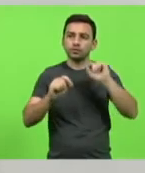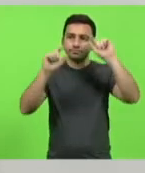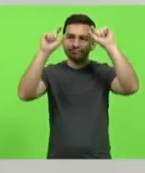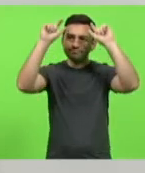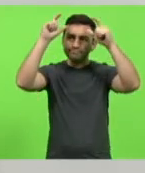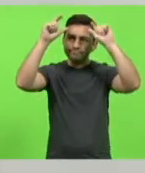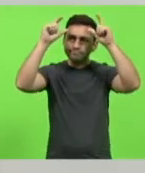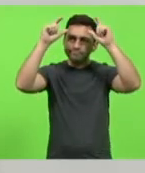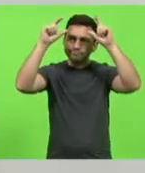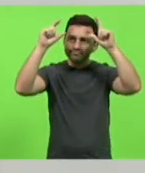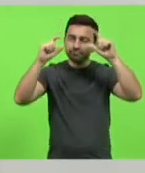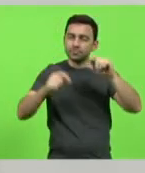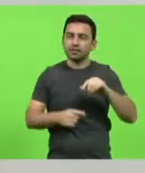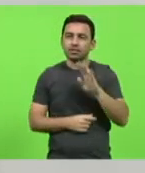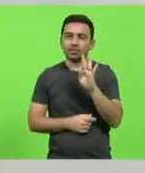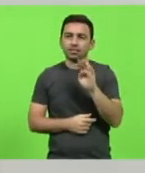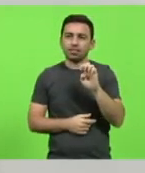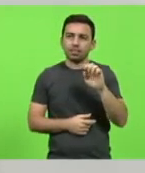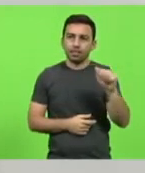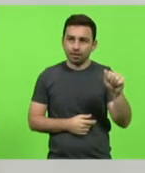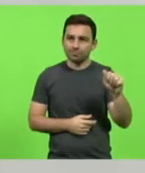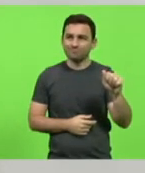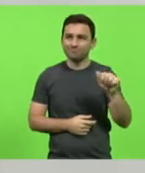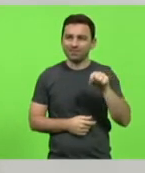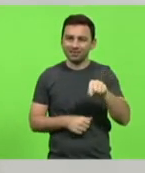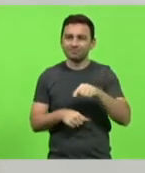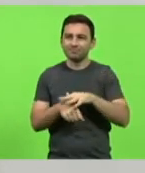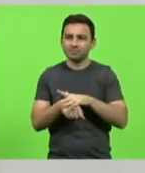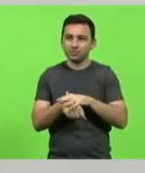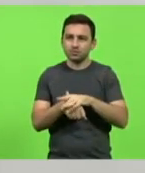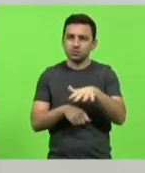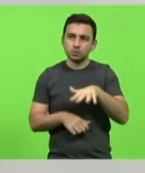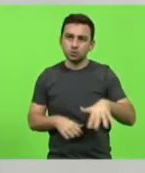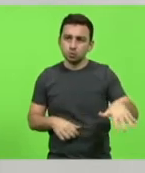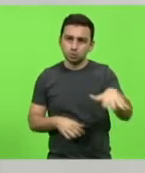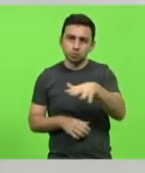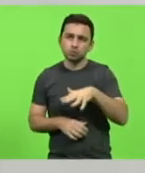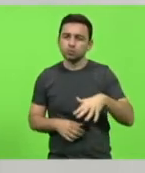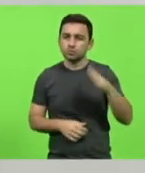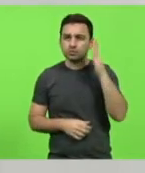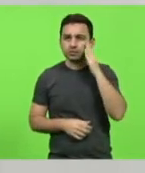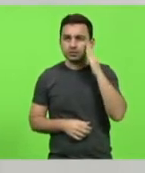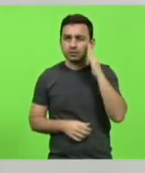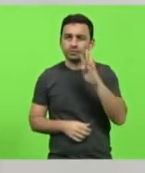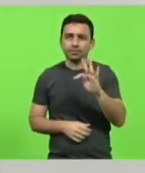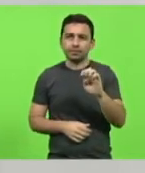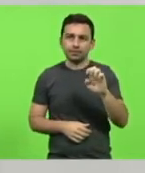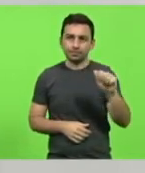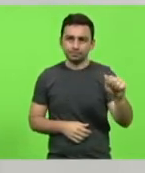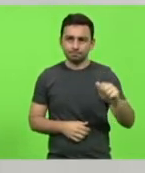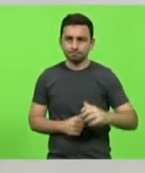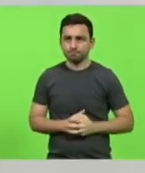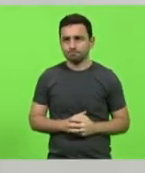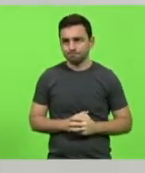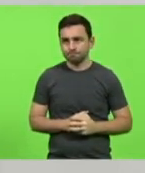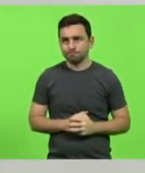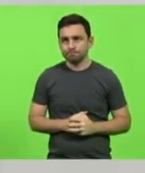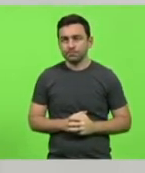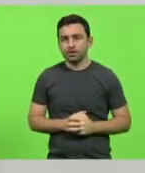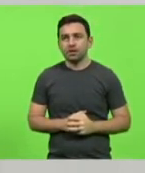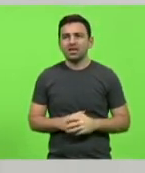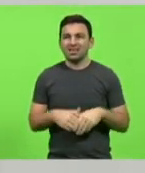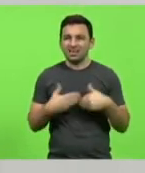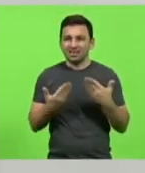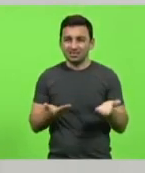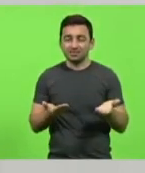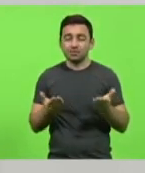do espectro autista, doença conhecida pela sigla TEA. E digo isso porque o